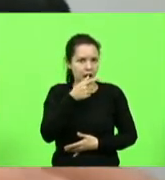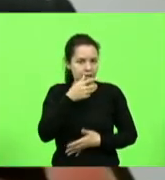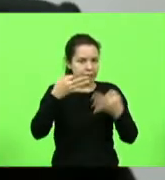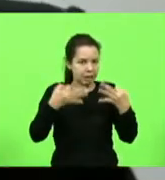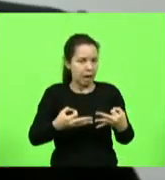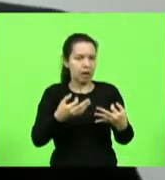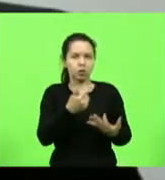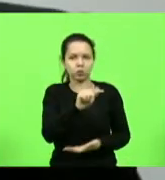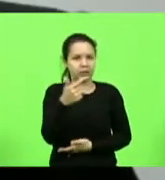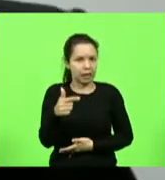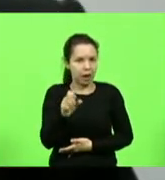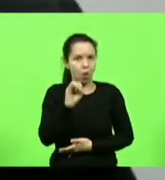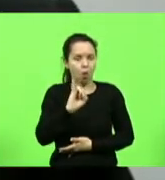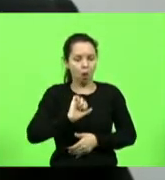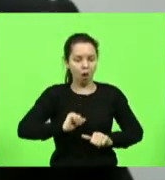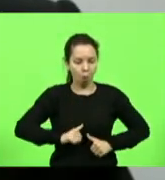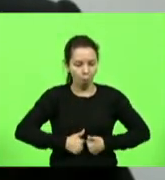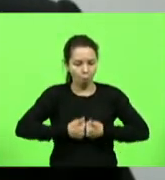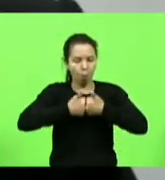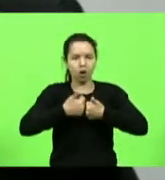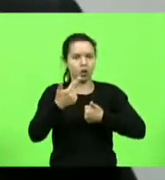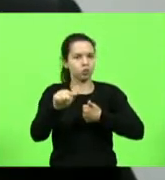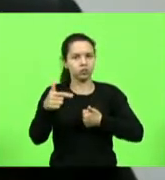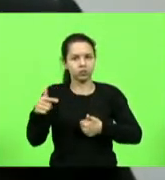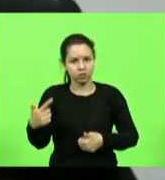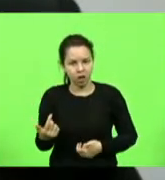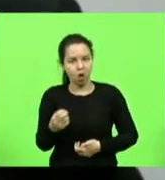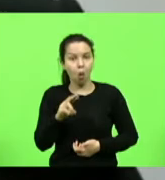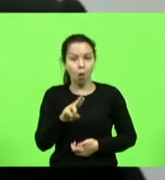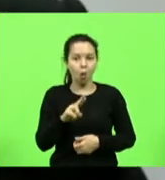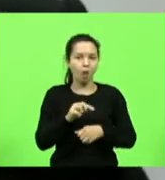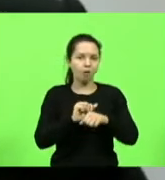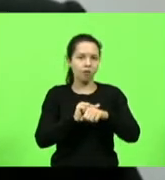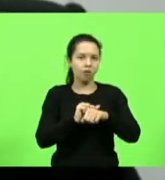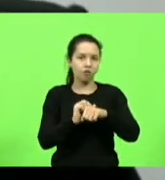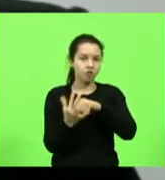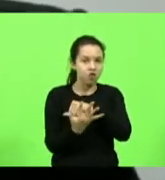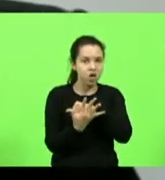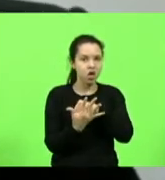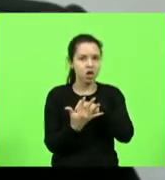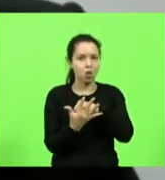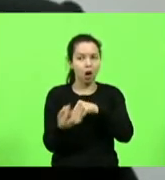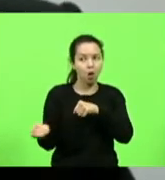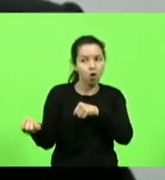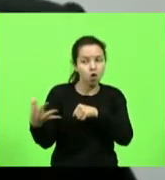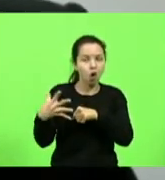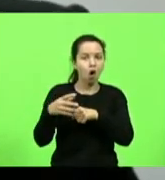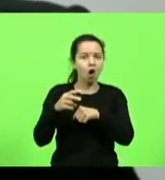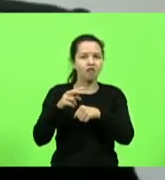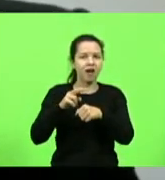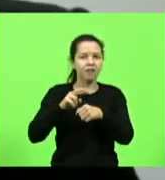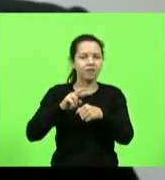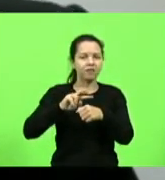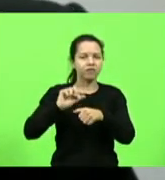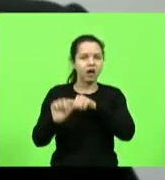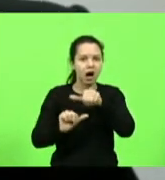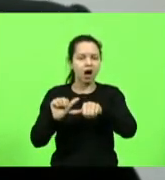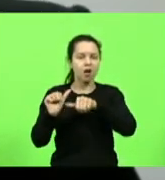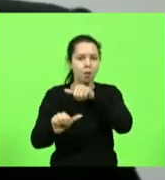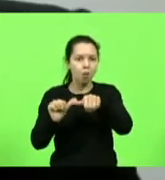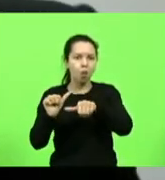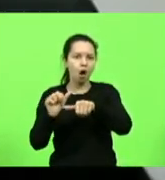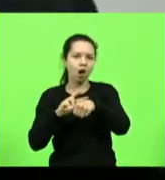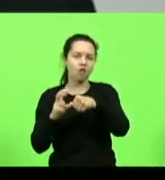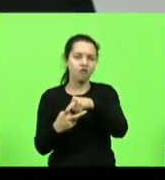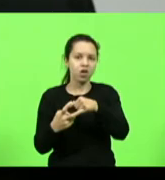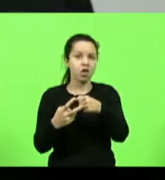estão aumentando a imunidade, se esse vírus, ele, com essas novas cepas, cada vez está mais perigoso, mais